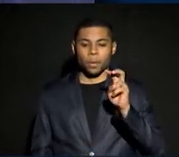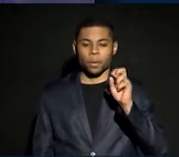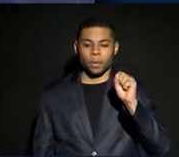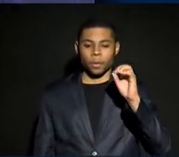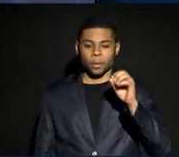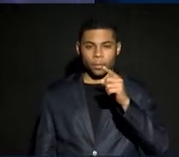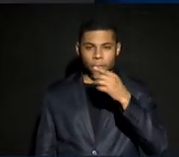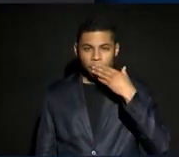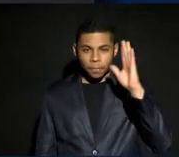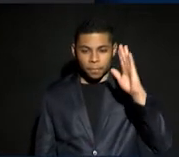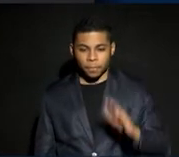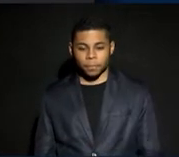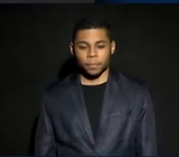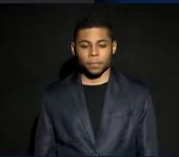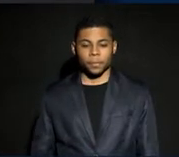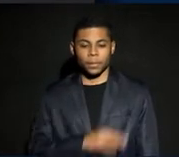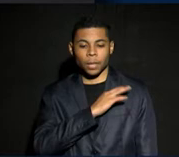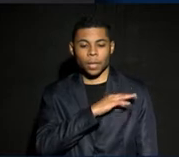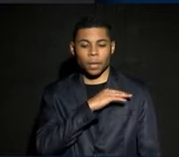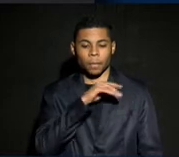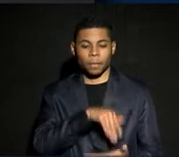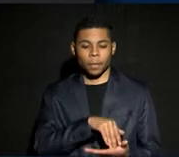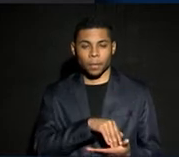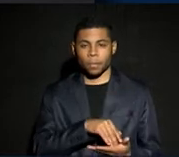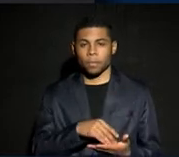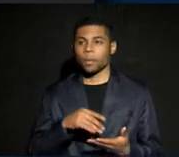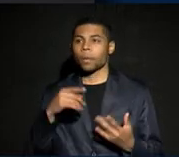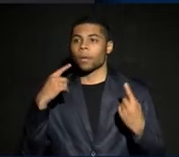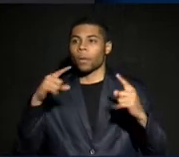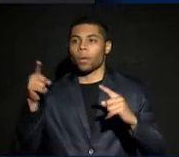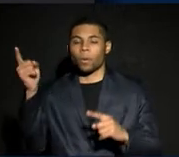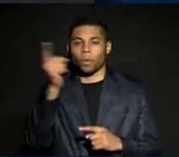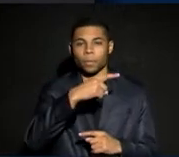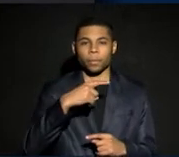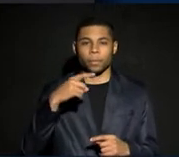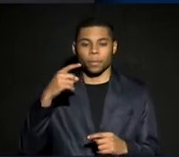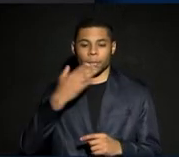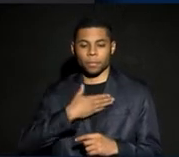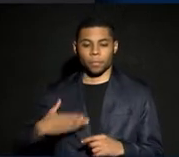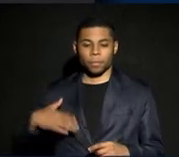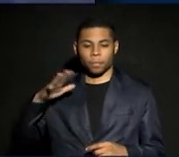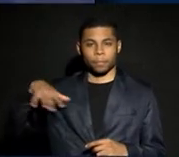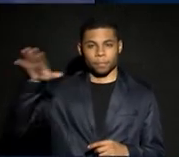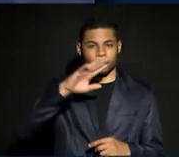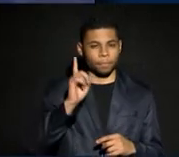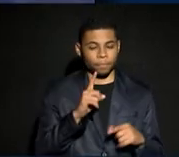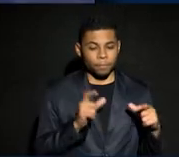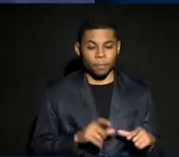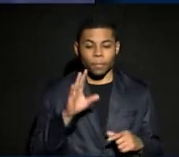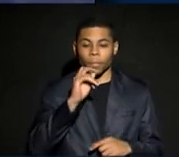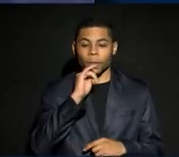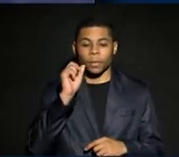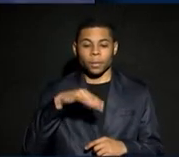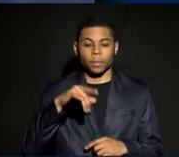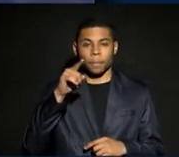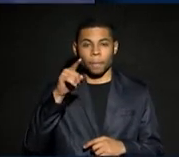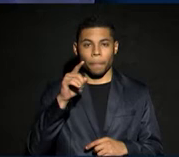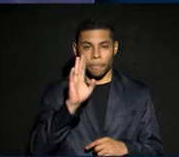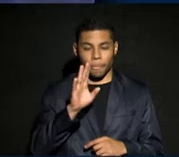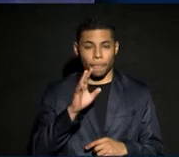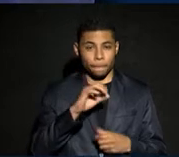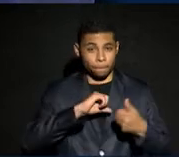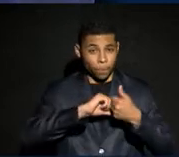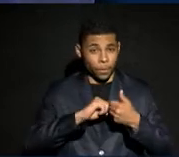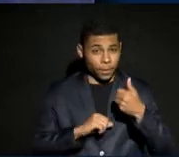senhor prometeu, né? O salário mínimo não afeta as contas públicas, né? O salário mínimo regional. Sim, mas o senhor, nessa